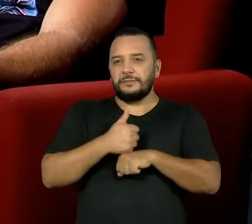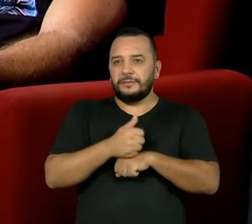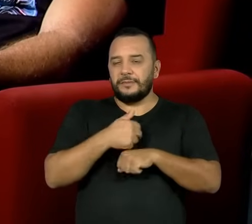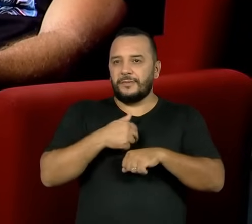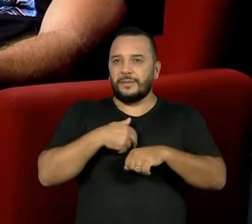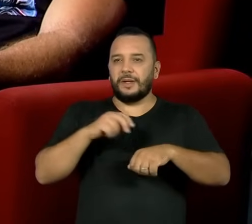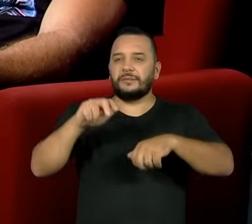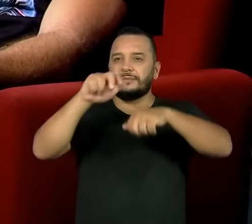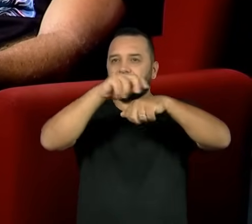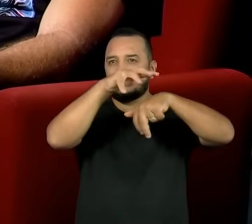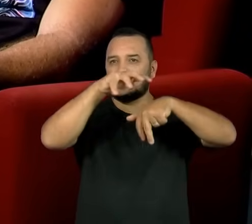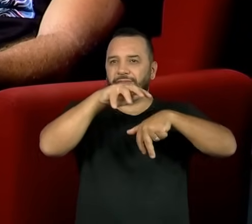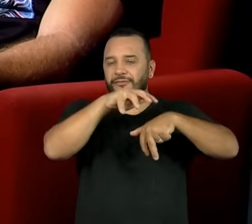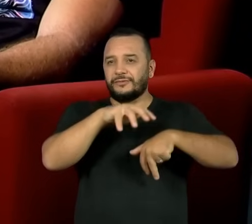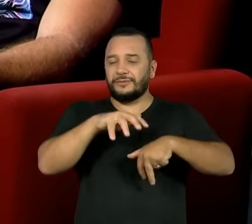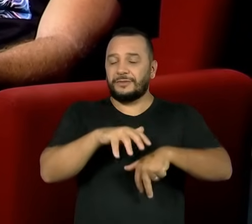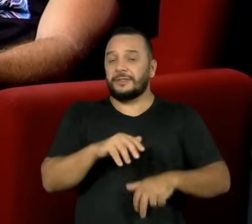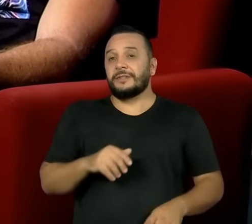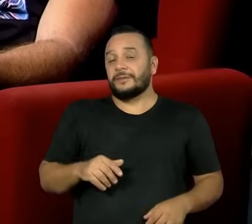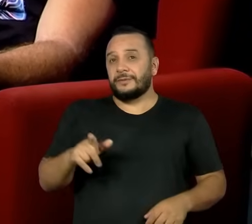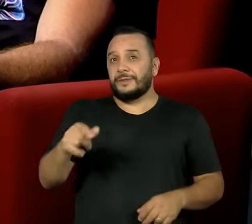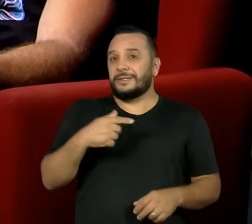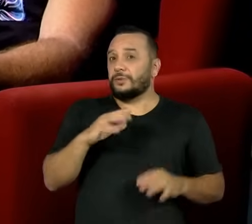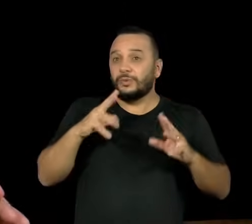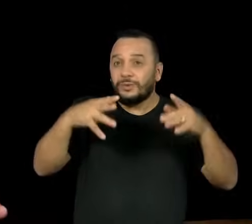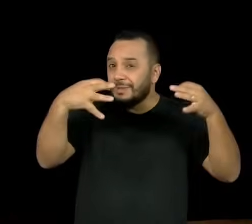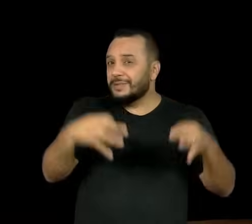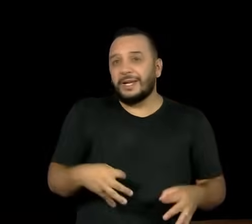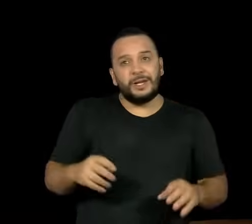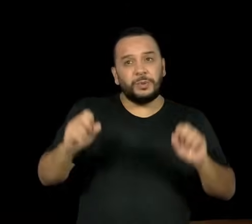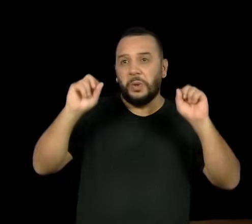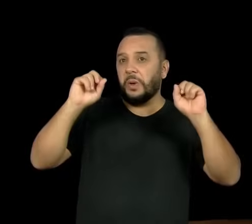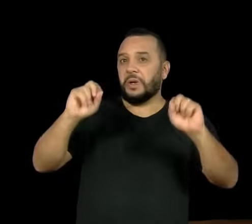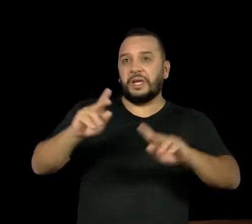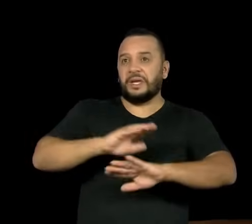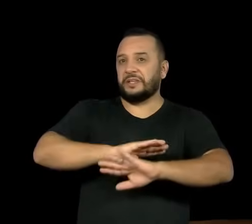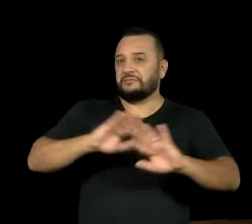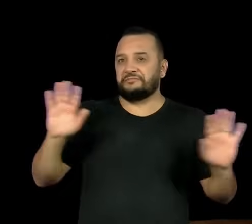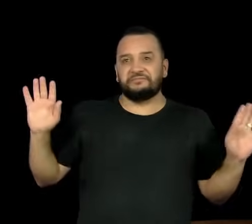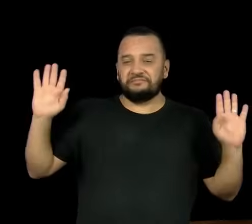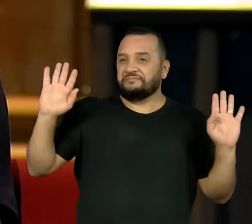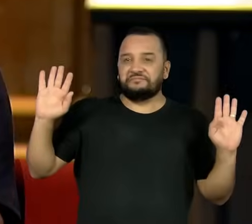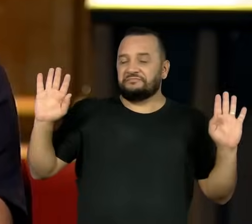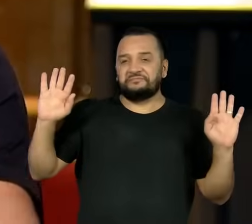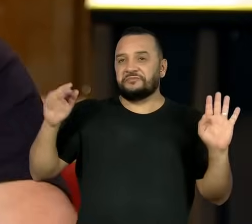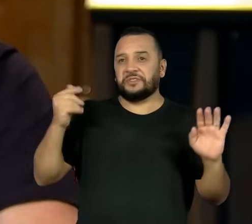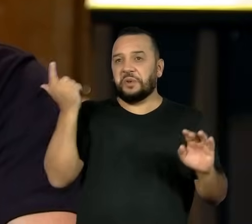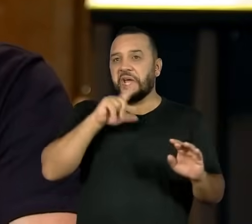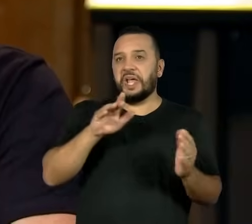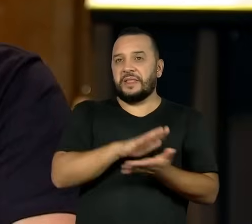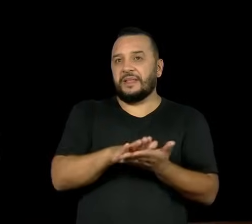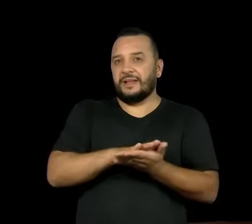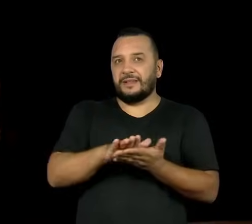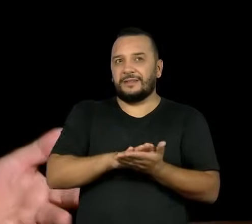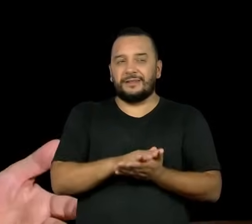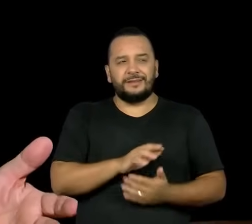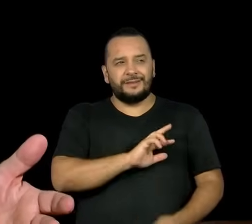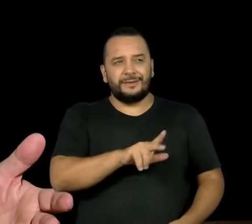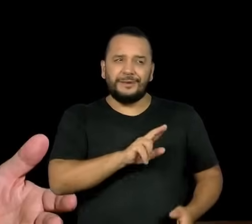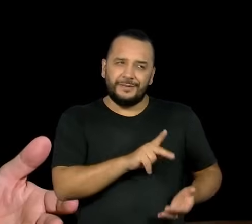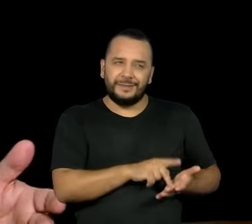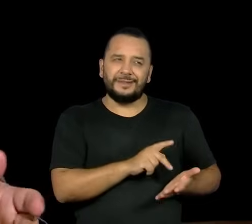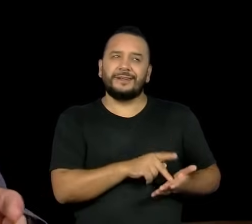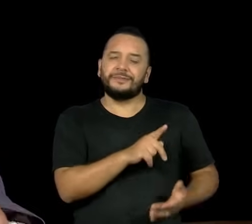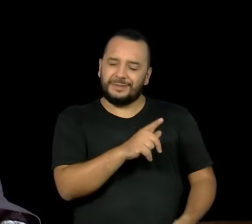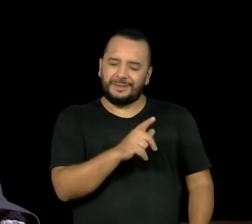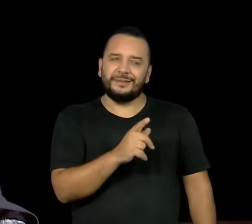você ser avalista. Quando dá tudo certo, você não ganha nada. Que maravilha. Não é verdade? Não é verdade que você ganha